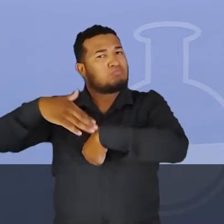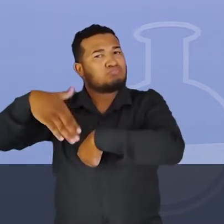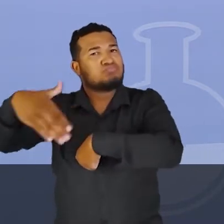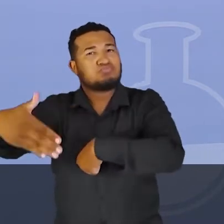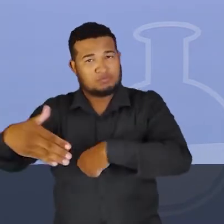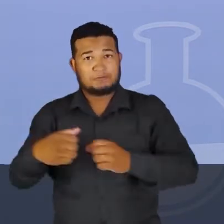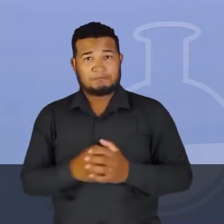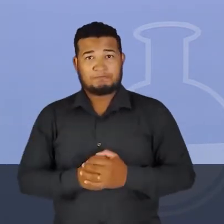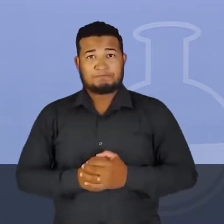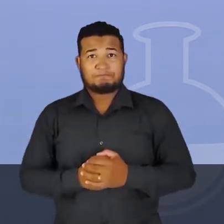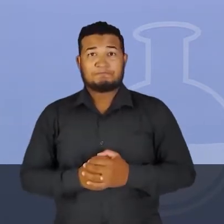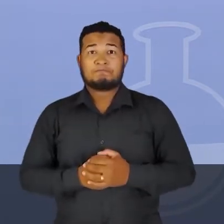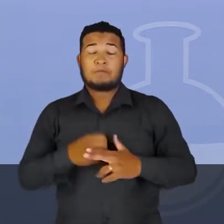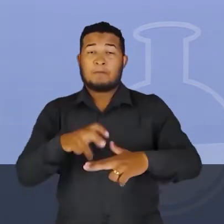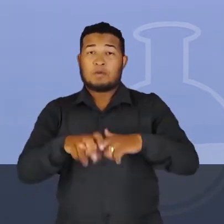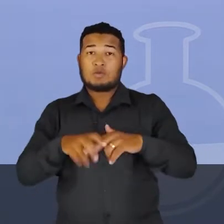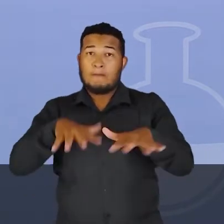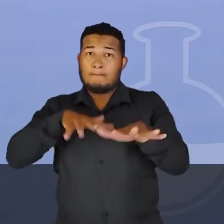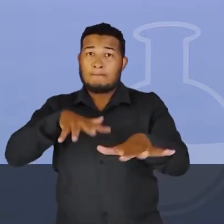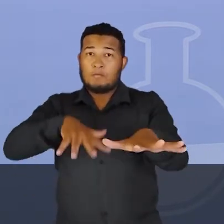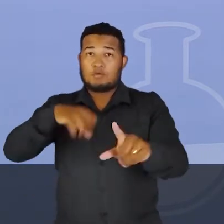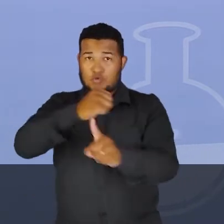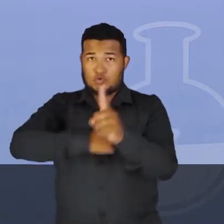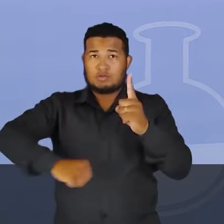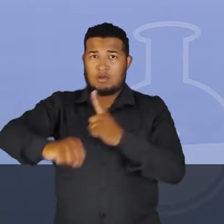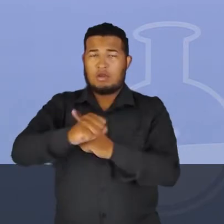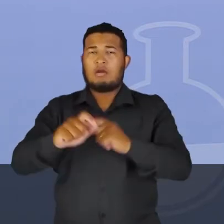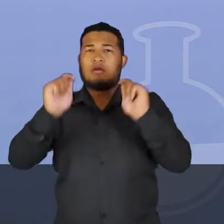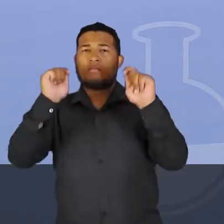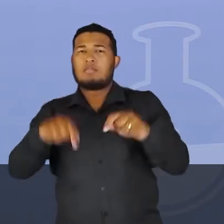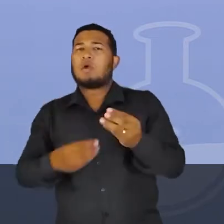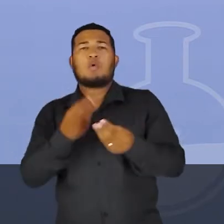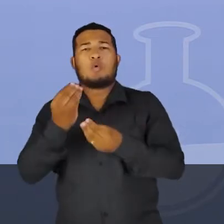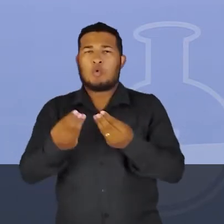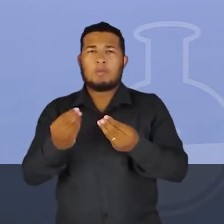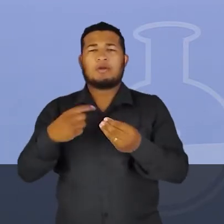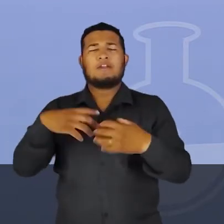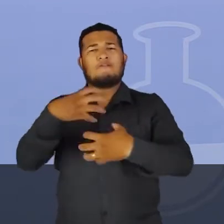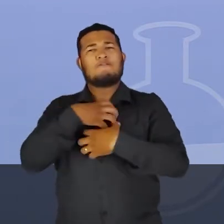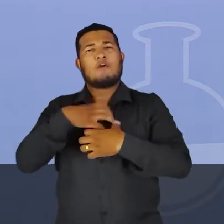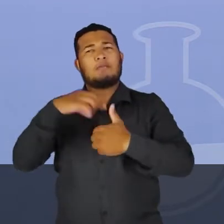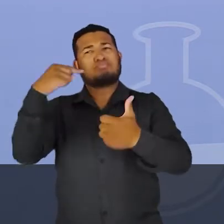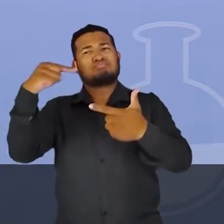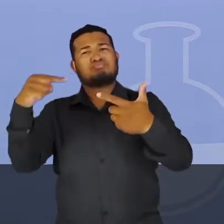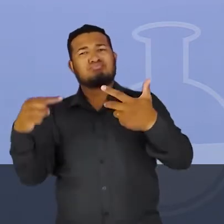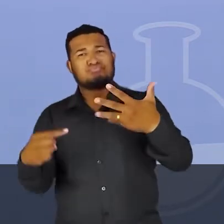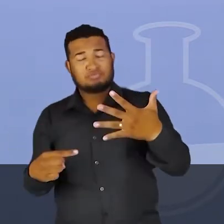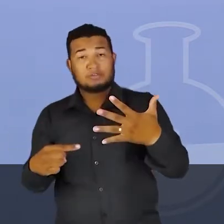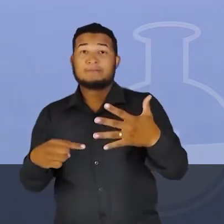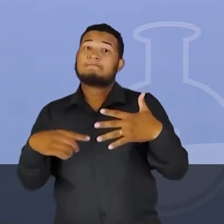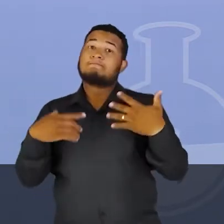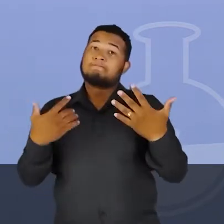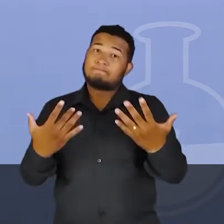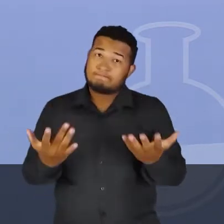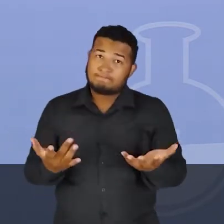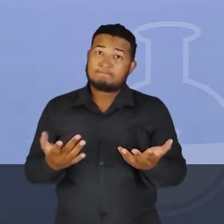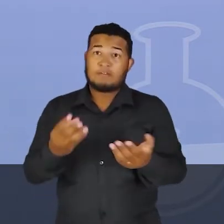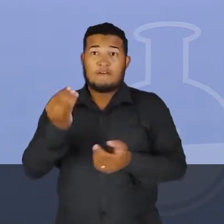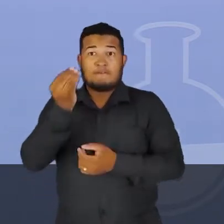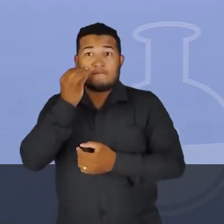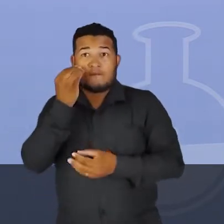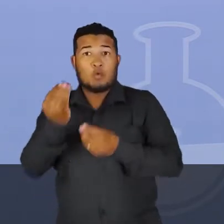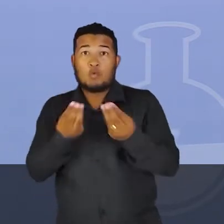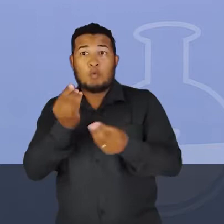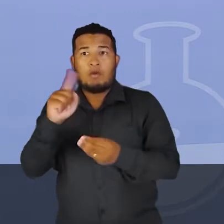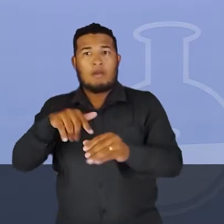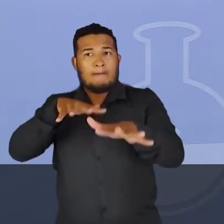Ok? Então, esses movimentos sociais, eles podem ser classificados de inúmeras formas. Geralmente, a gente classifica o